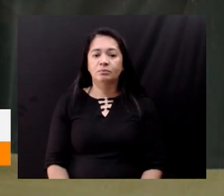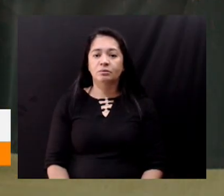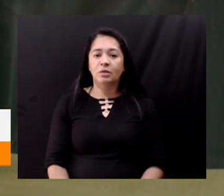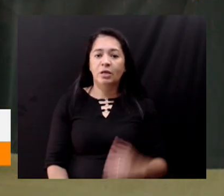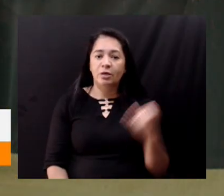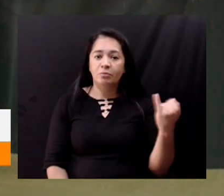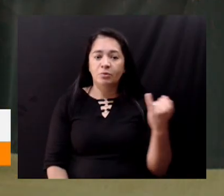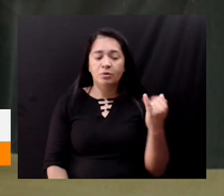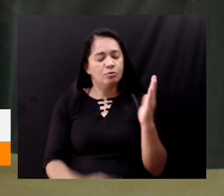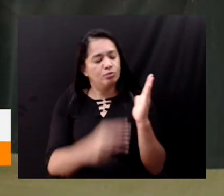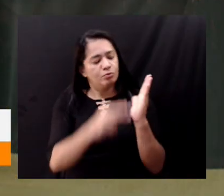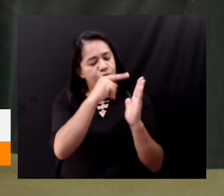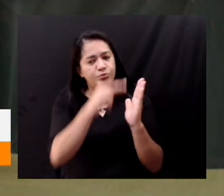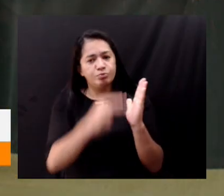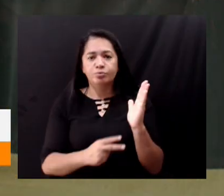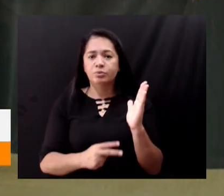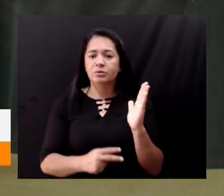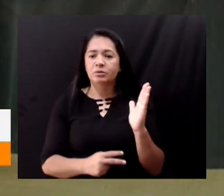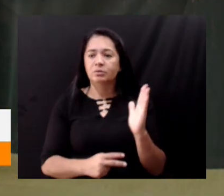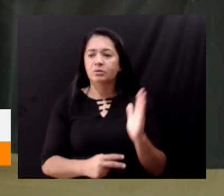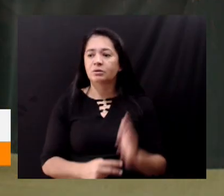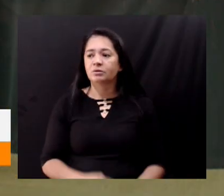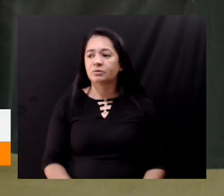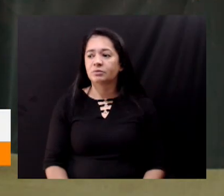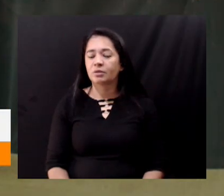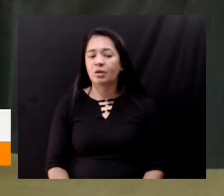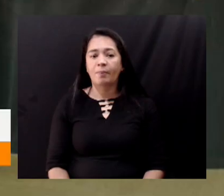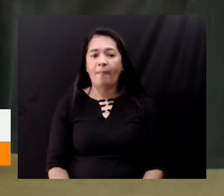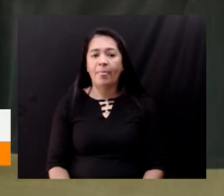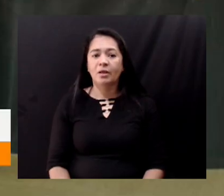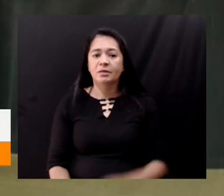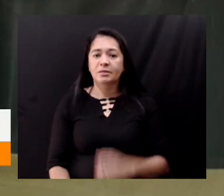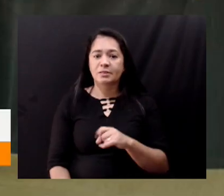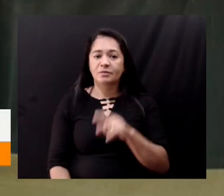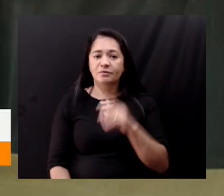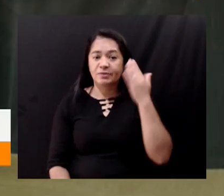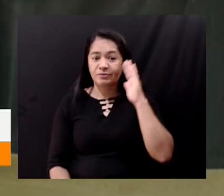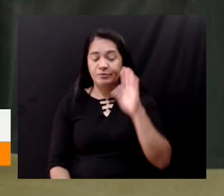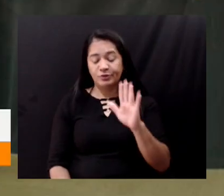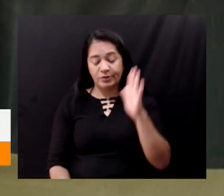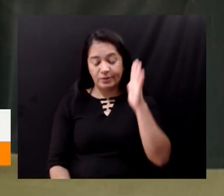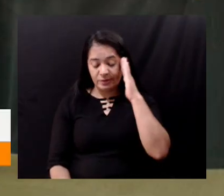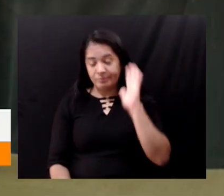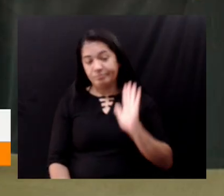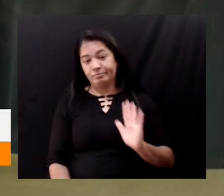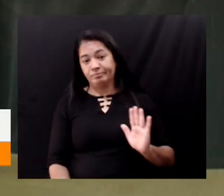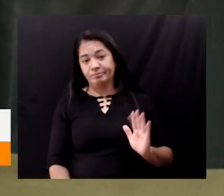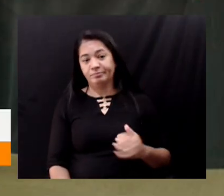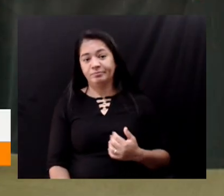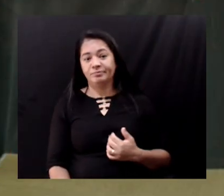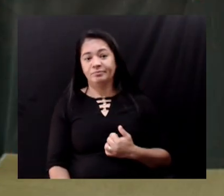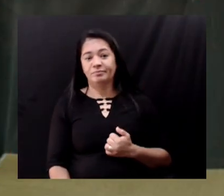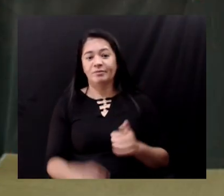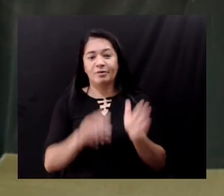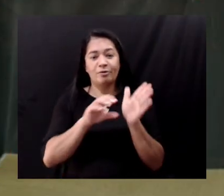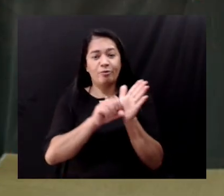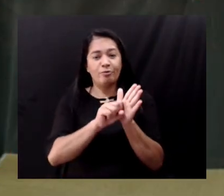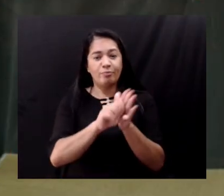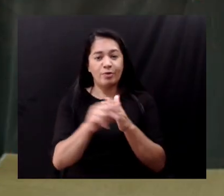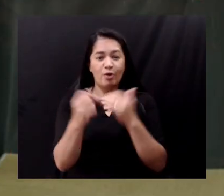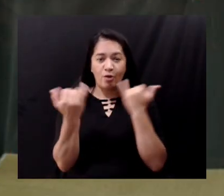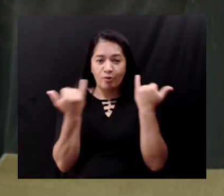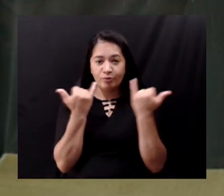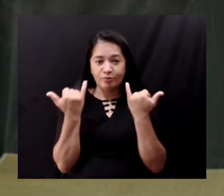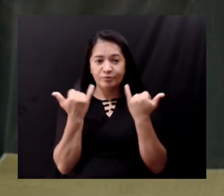entender. Aí você não vai entender o que está escrito lá, já sabe, né, dá lá um Google, né, pega uma informaçãozinha, não é sempre, não